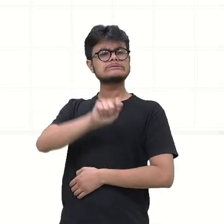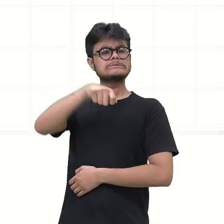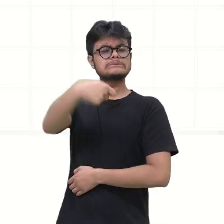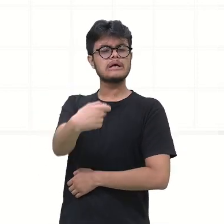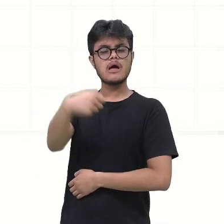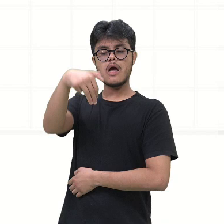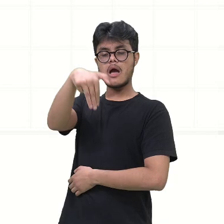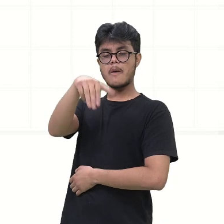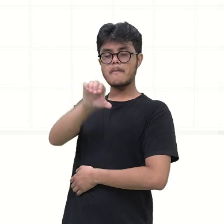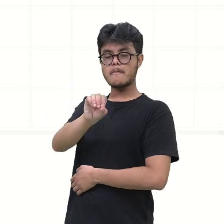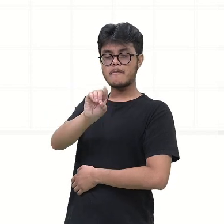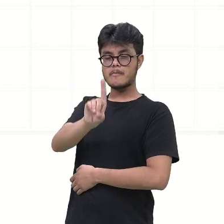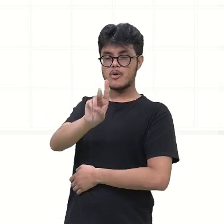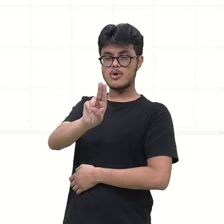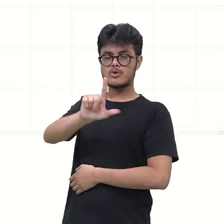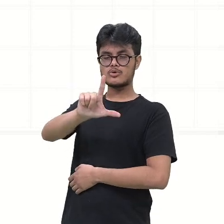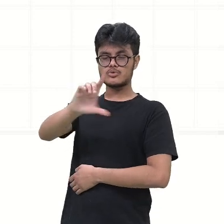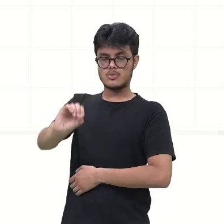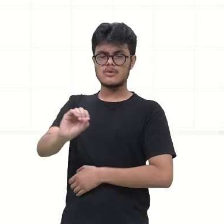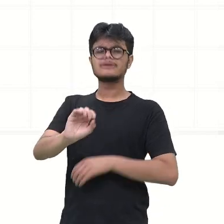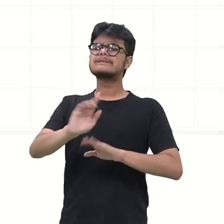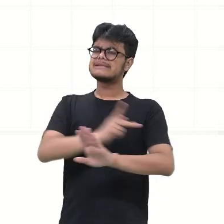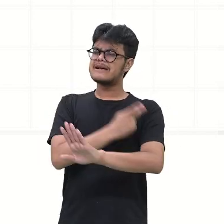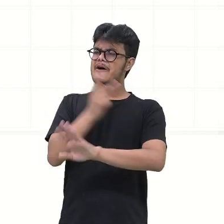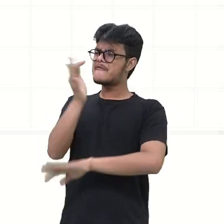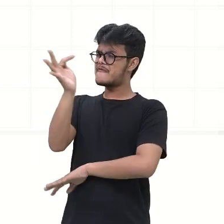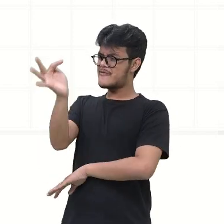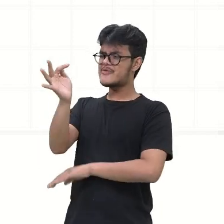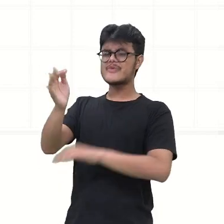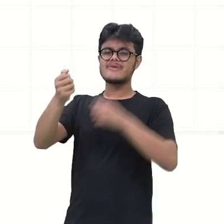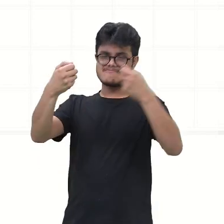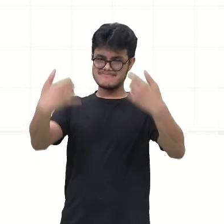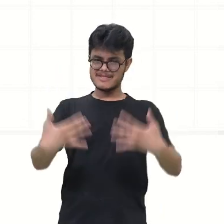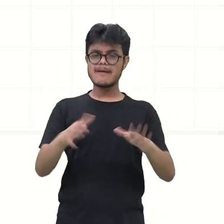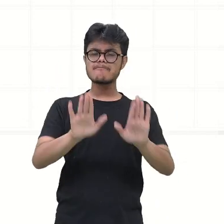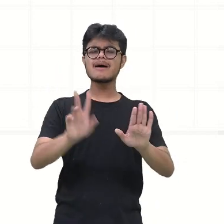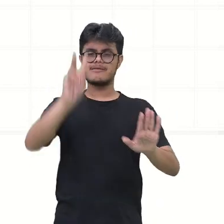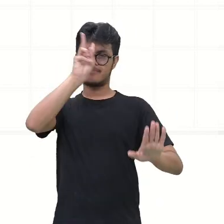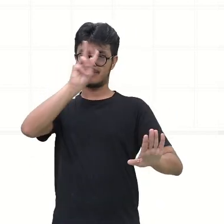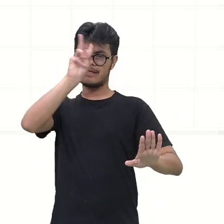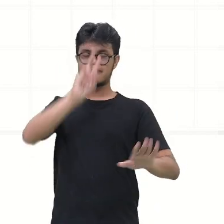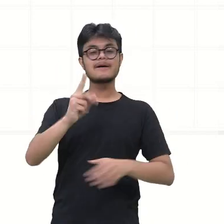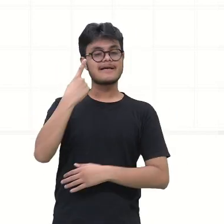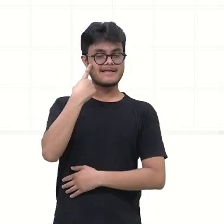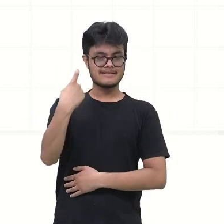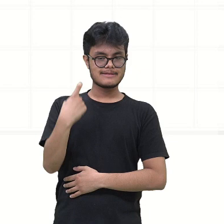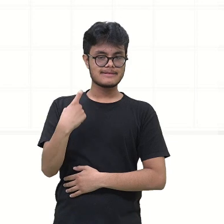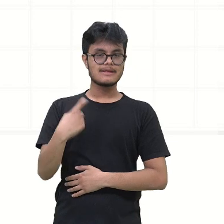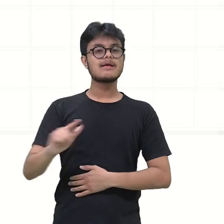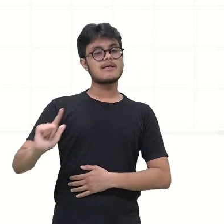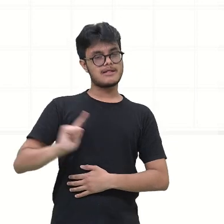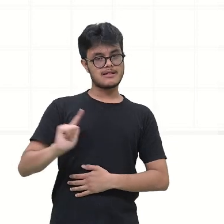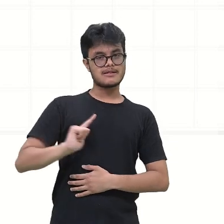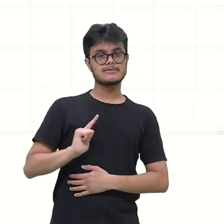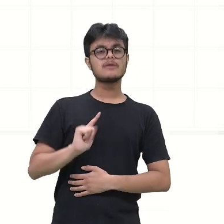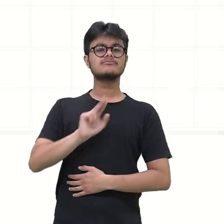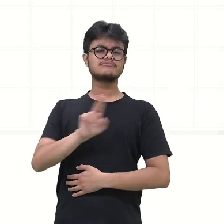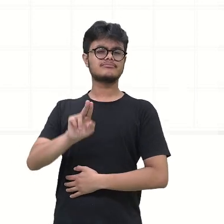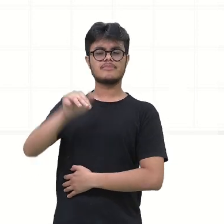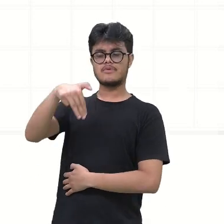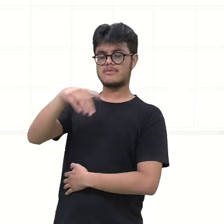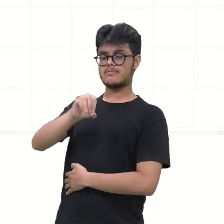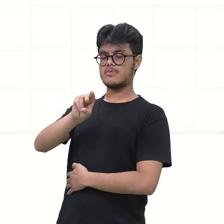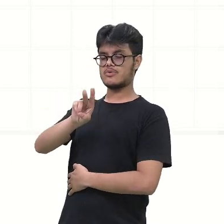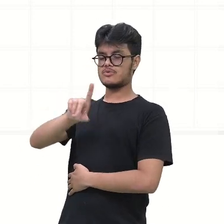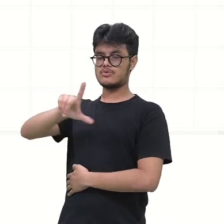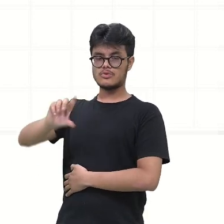frente a gente vai trabalhar com um pouco mais de calma, mas só para a gente recordar aqui, né? Os números inteiros, por exemplo,